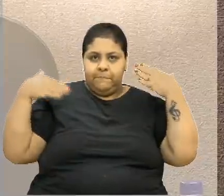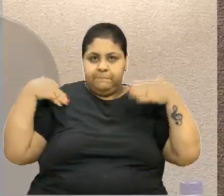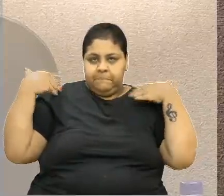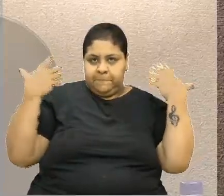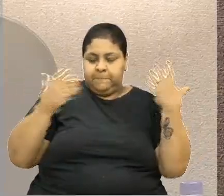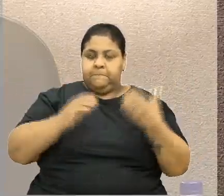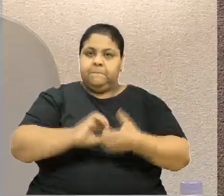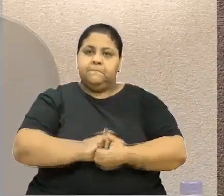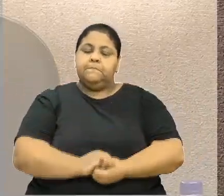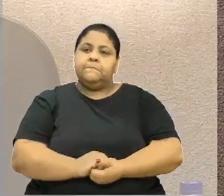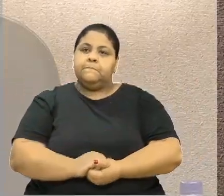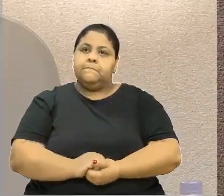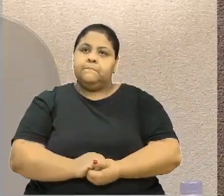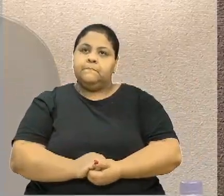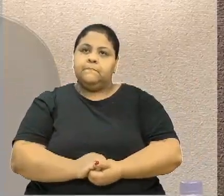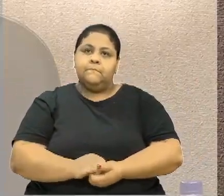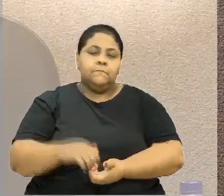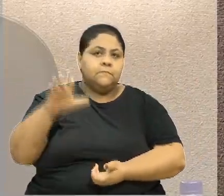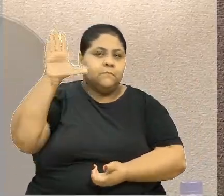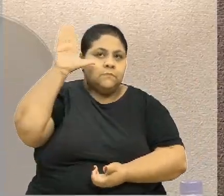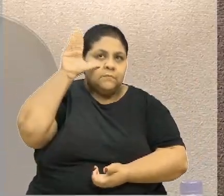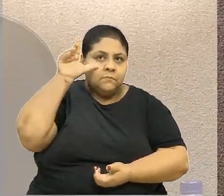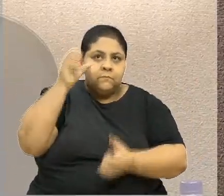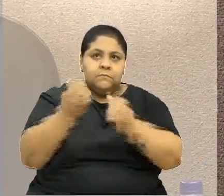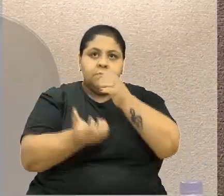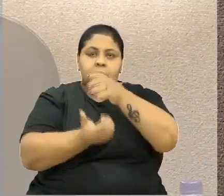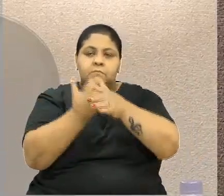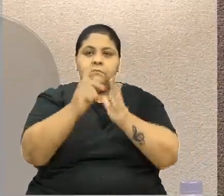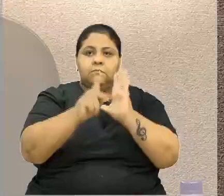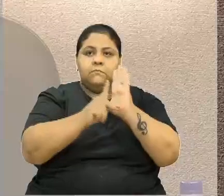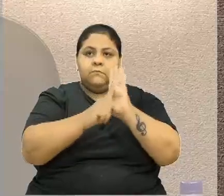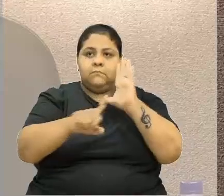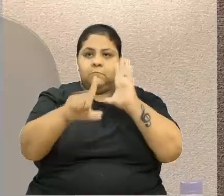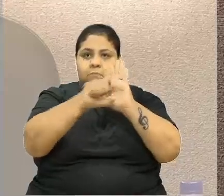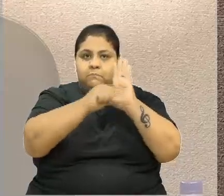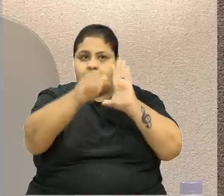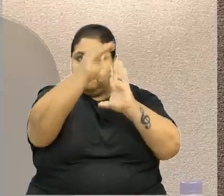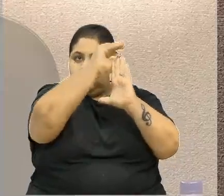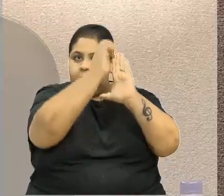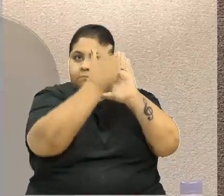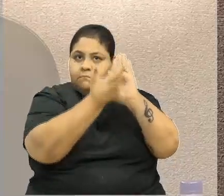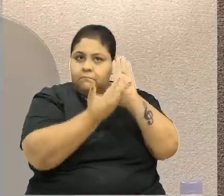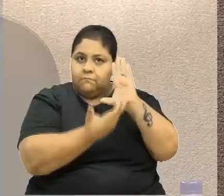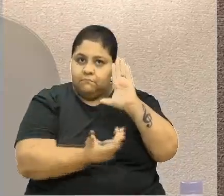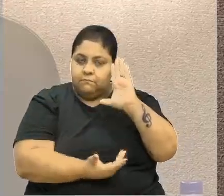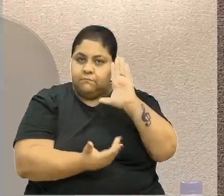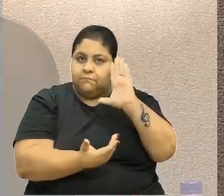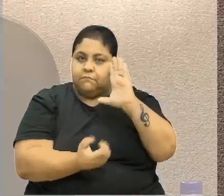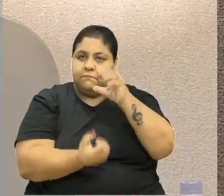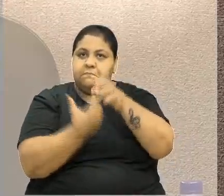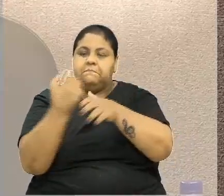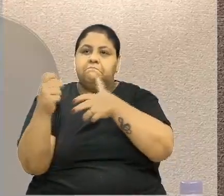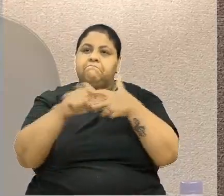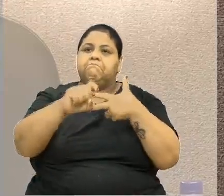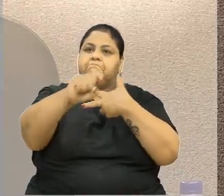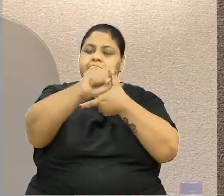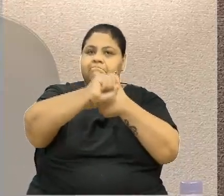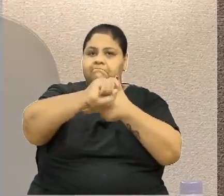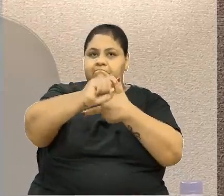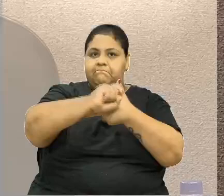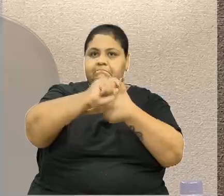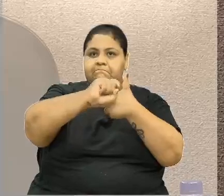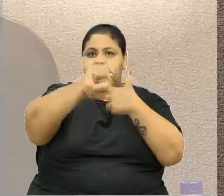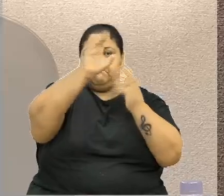Turismo para análise e parecer o projeto de lei acima emendado, de autoria do Poder Executivo,